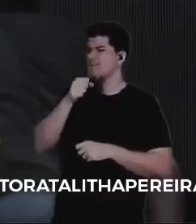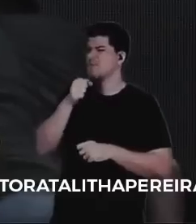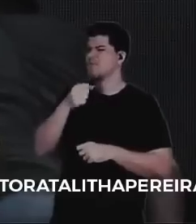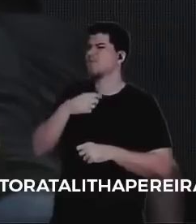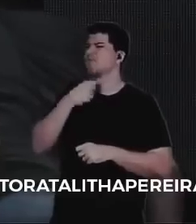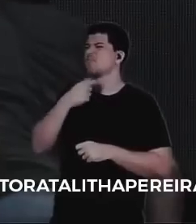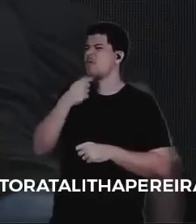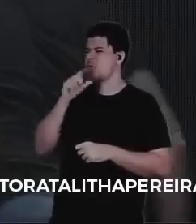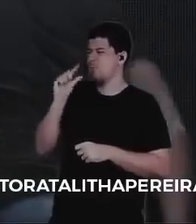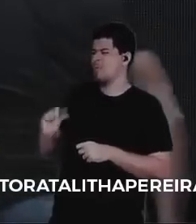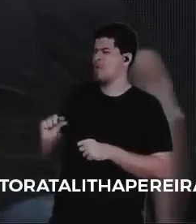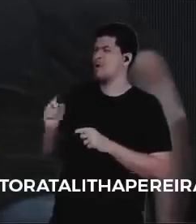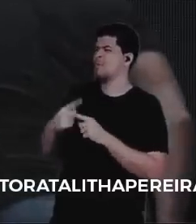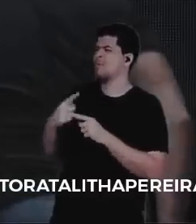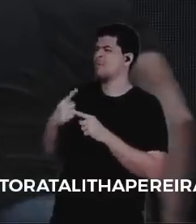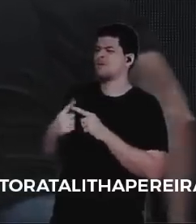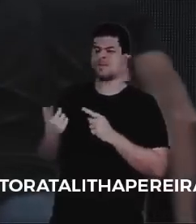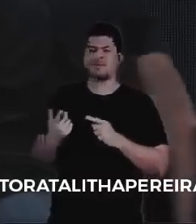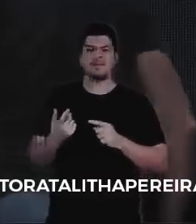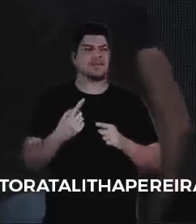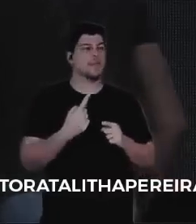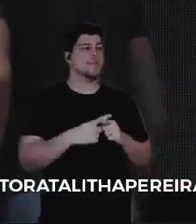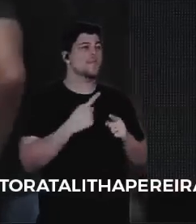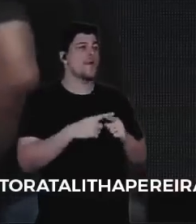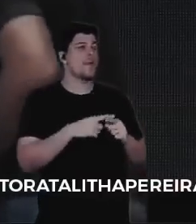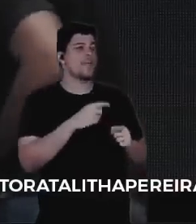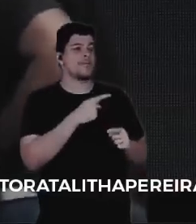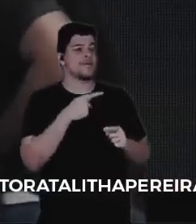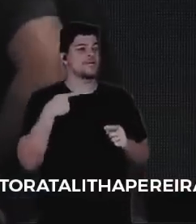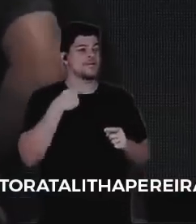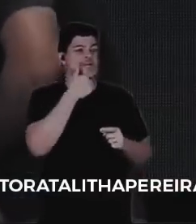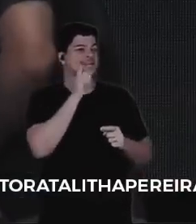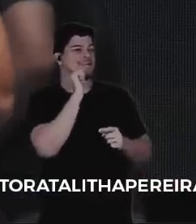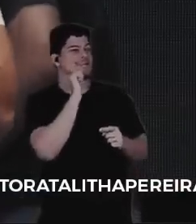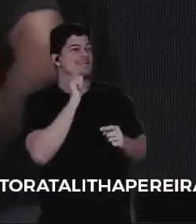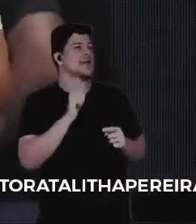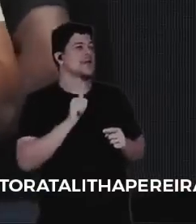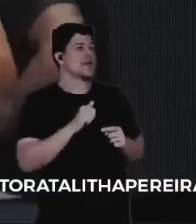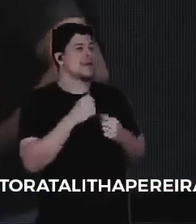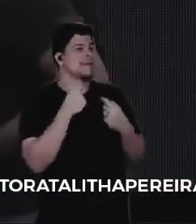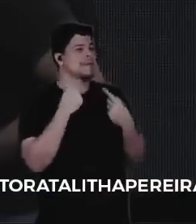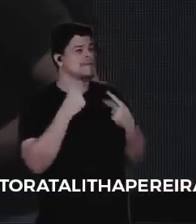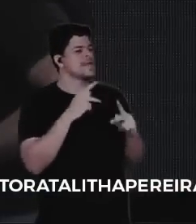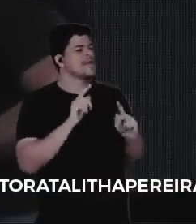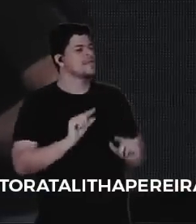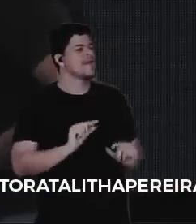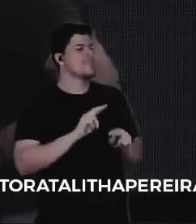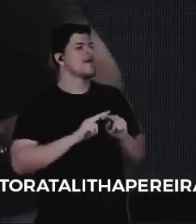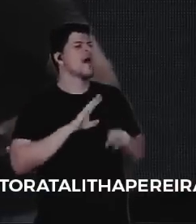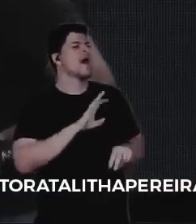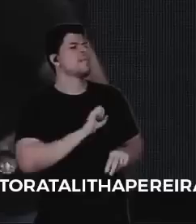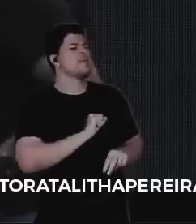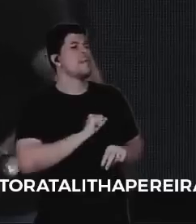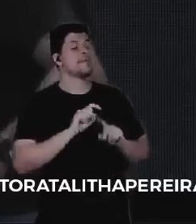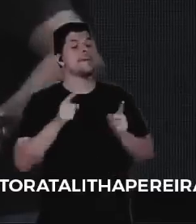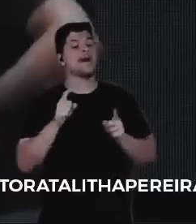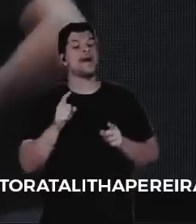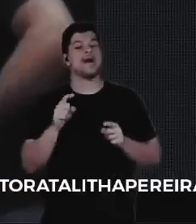Ah. Aí o outro disse assim, alguém disse assim, é porque a esposa dele prega mais forte. Ele é mais